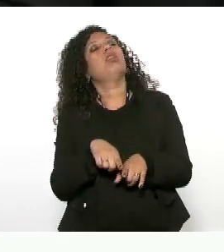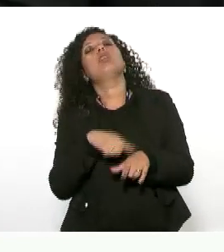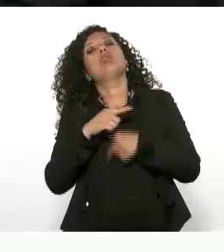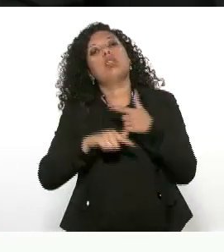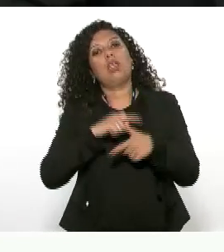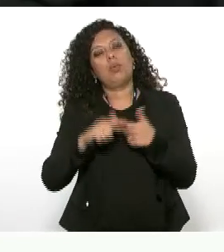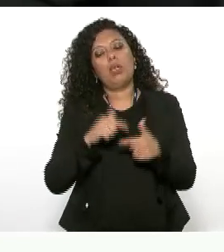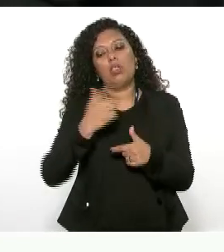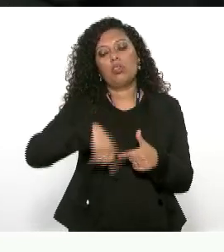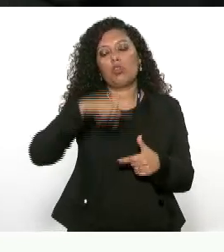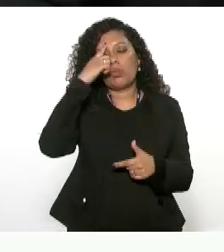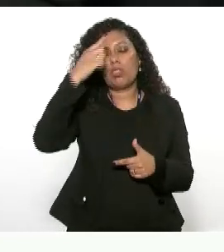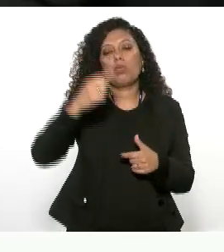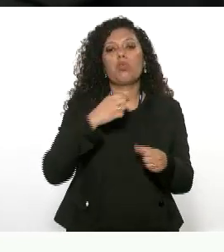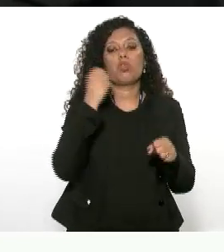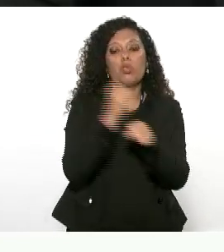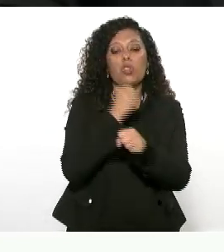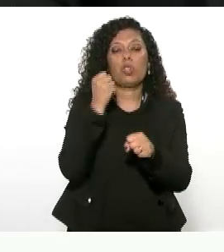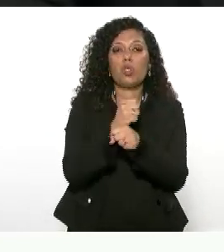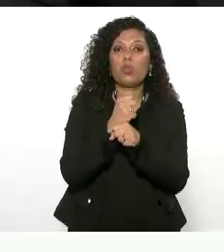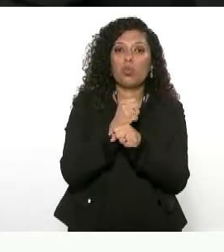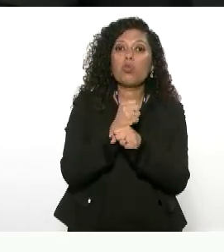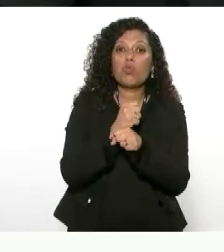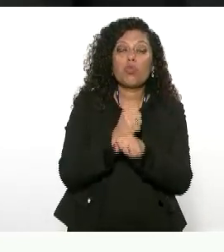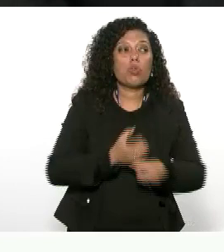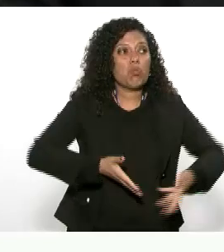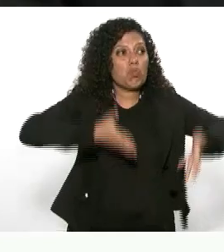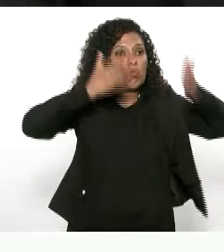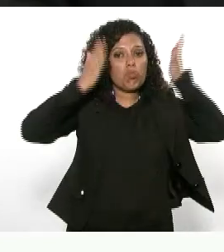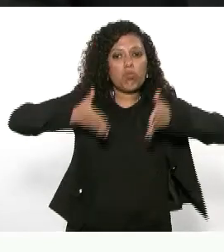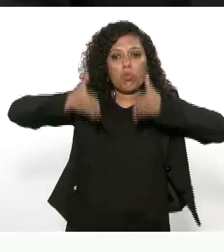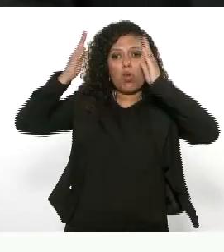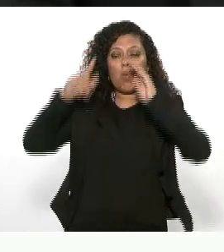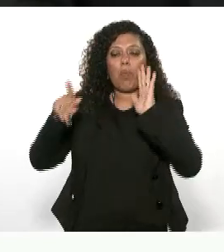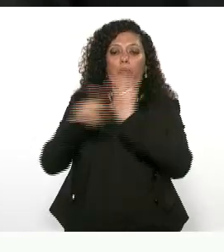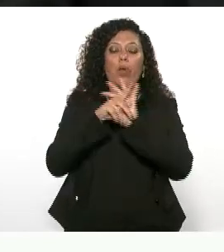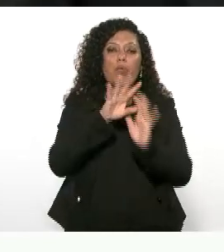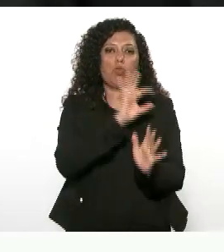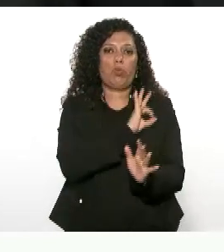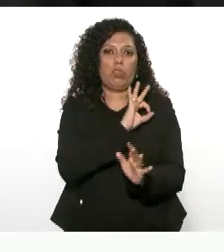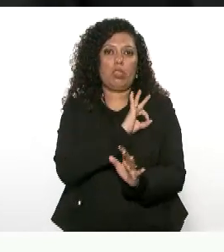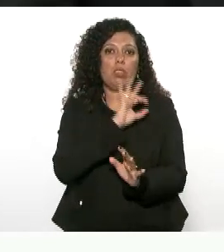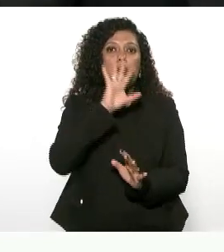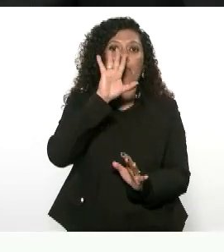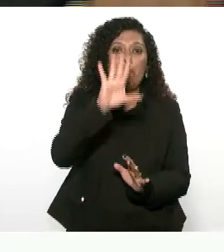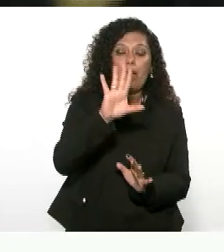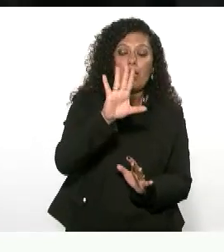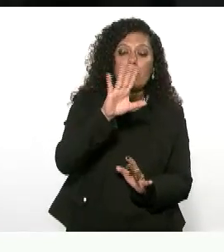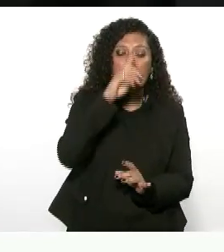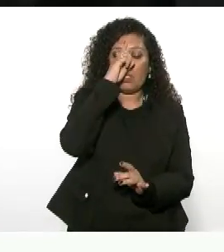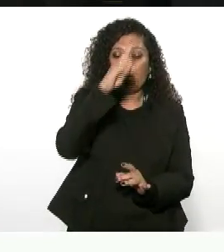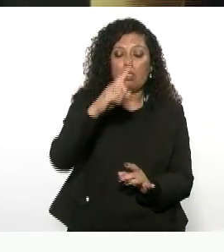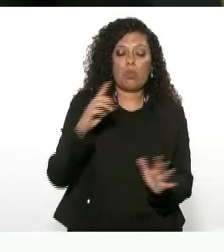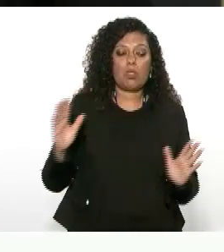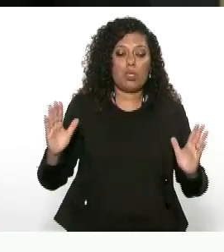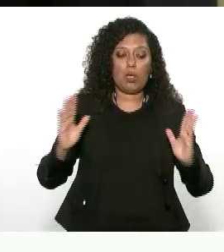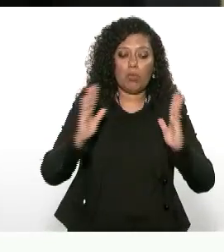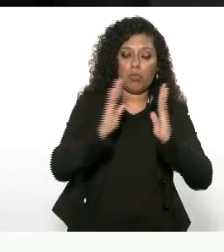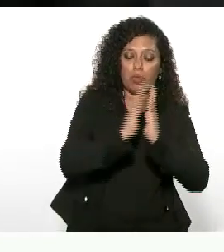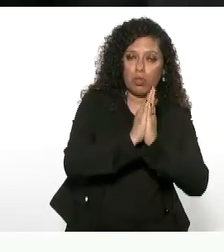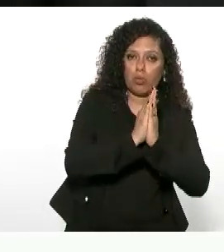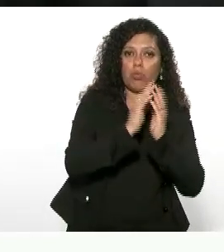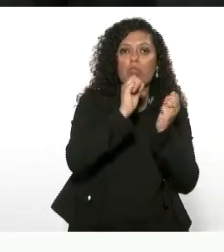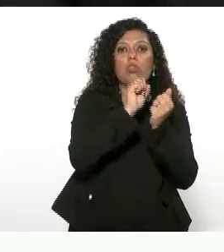inicial era construir exclusivamente para a moradia de policiais, mas depois chegou-se à conclusão que, numa política de aproximação